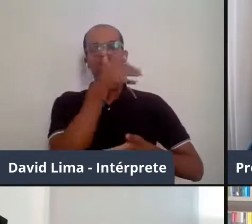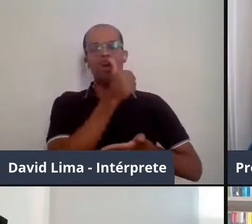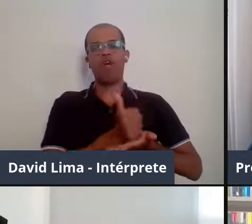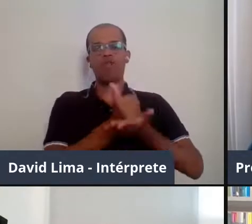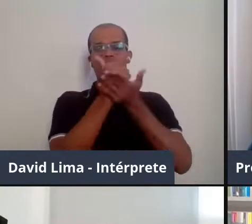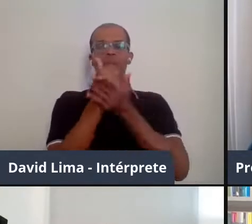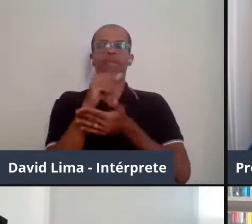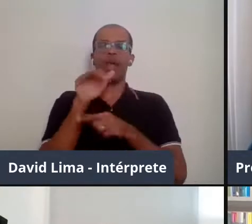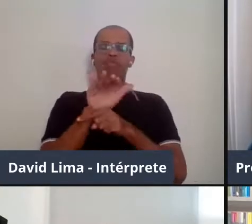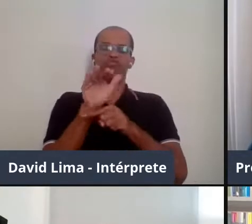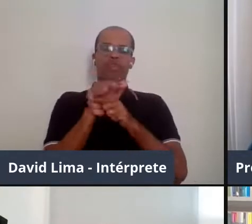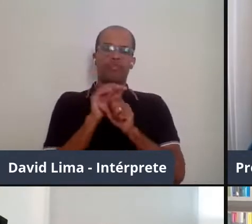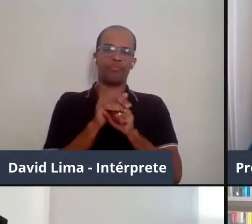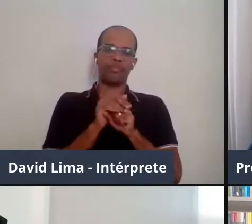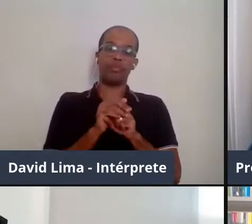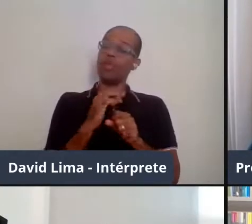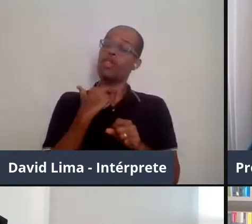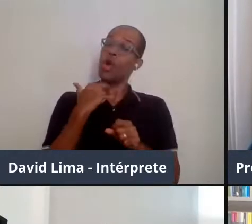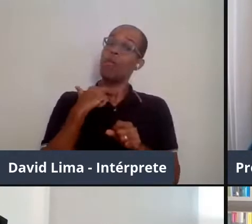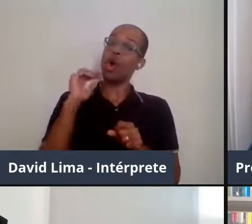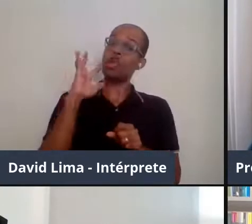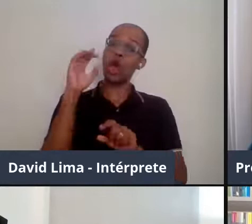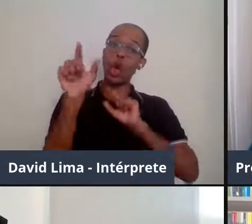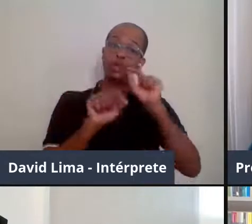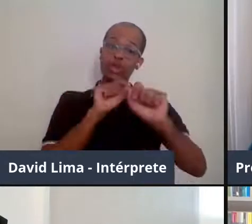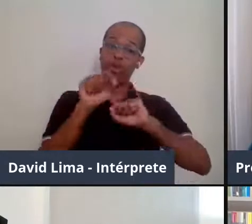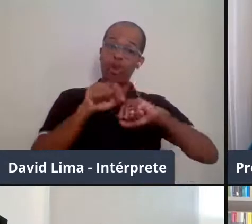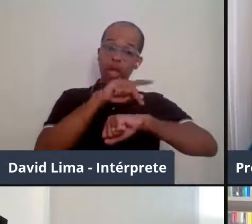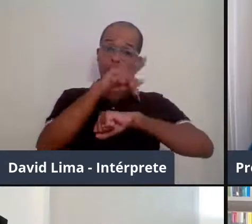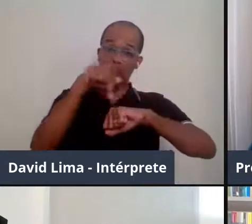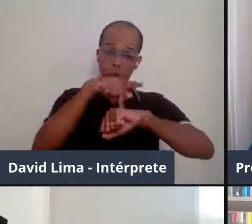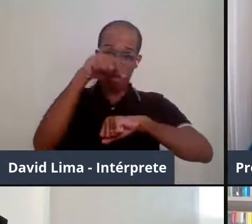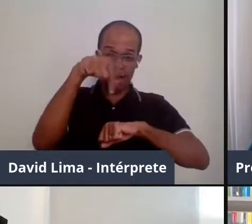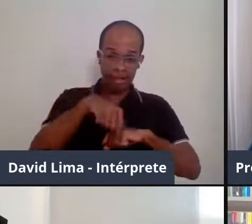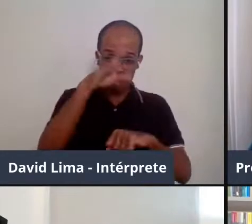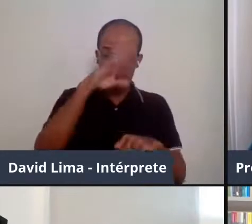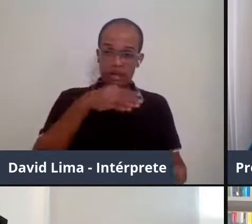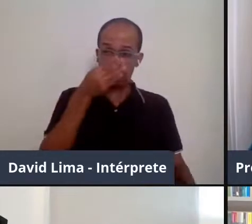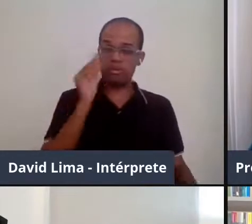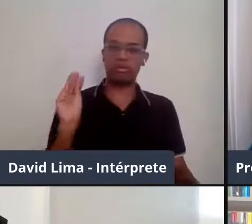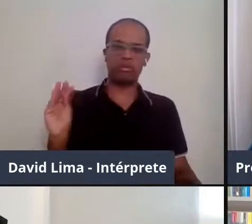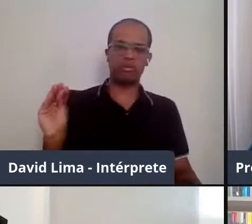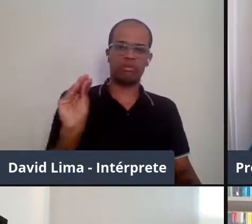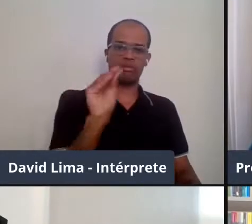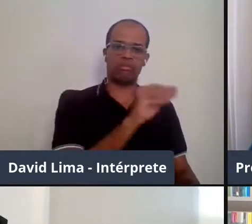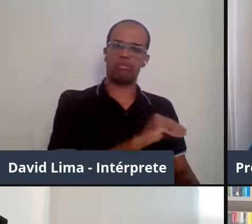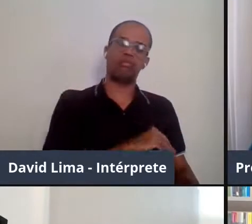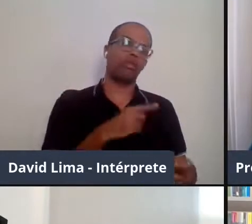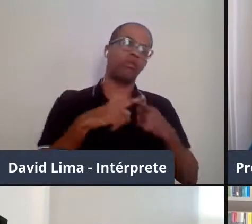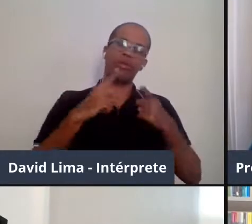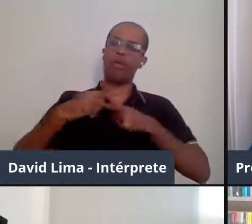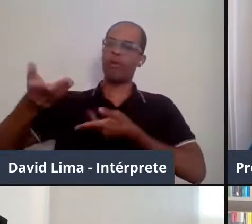país não invista no próprio desenvolvimento, seja por falta de articulação internacional,